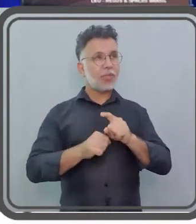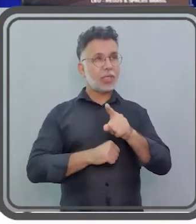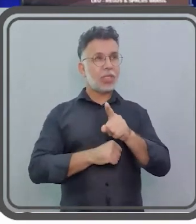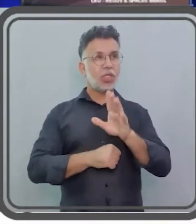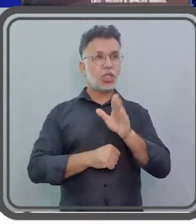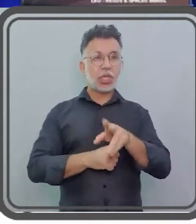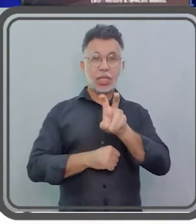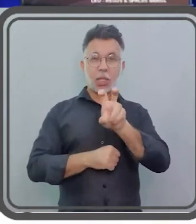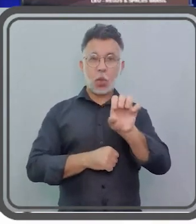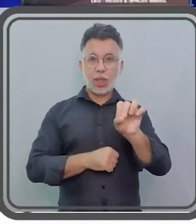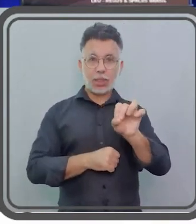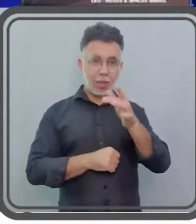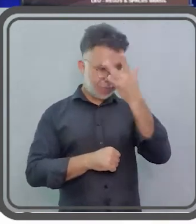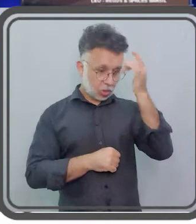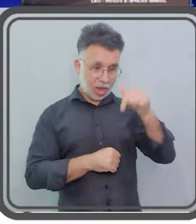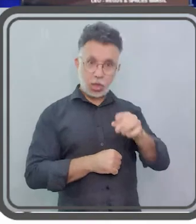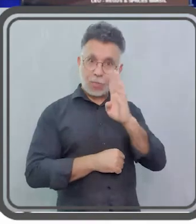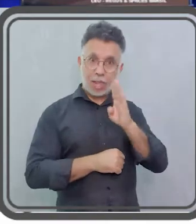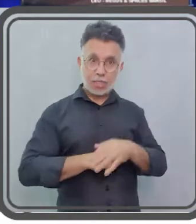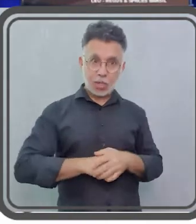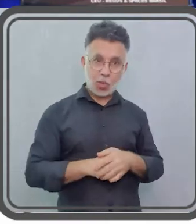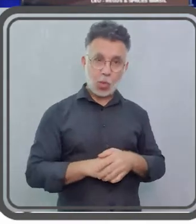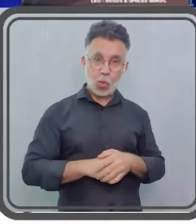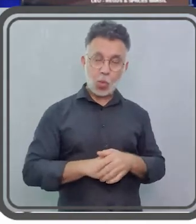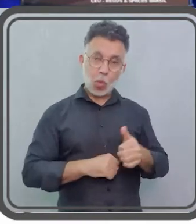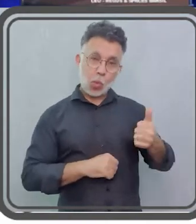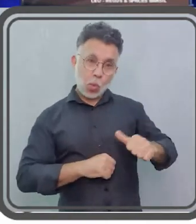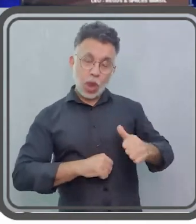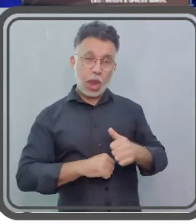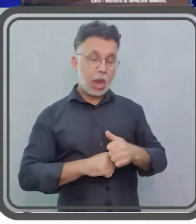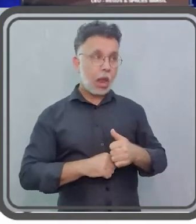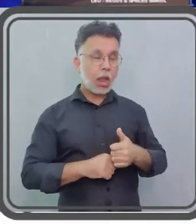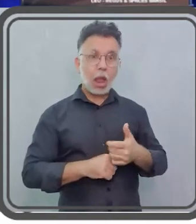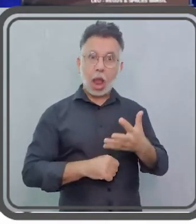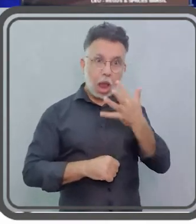50 pessoas aqui no Brasil e os resultados são fantásticos.